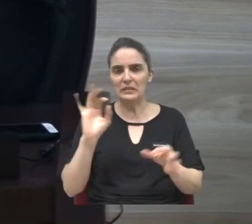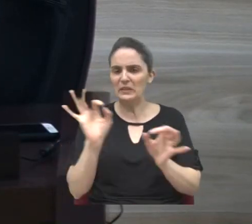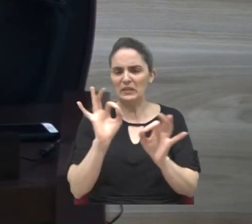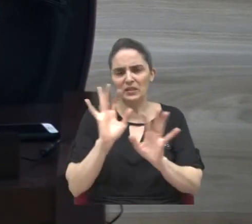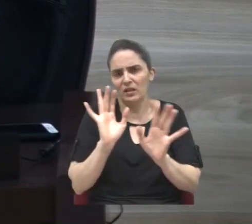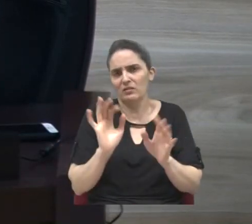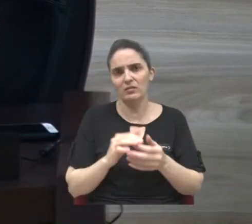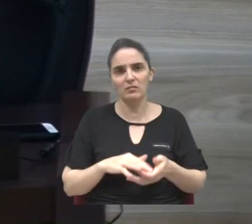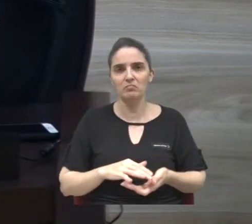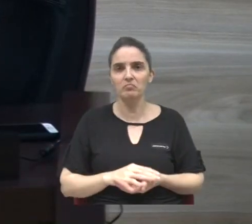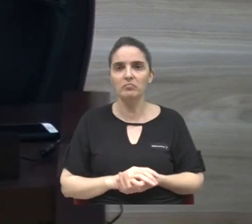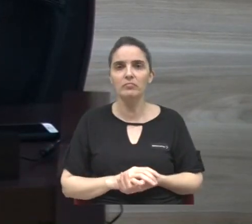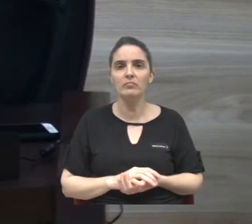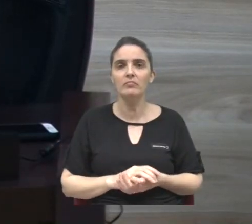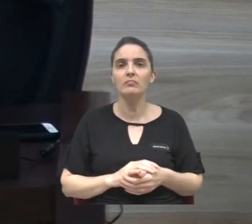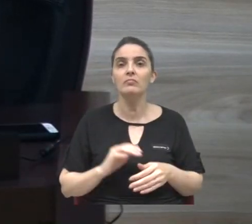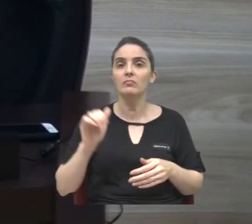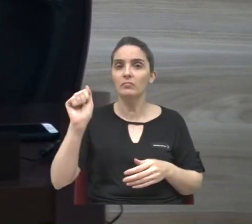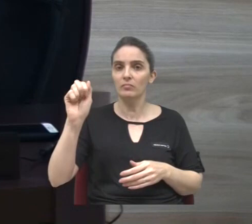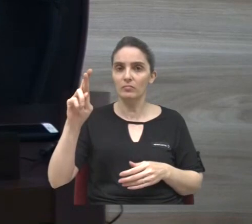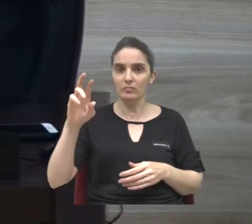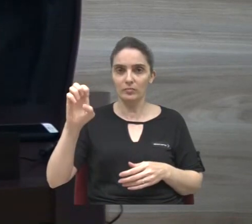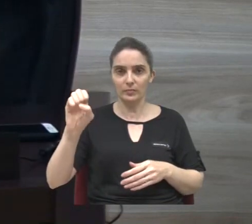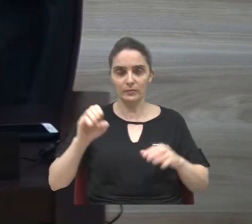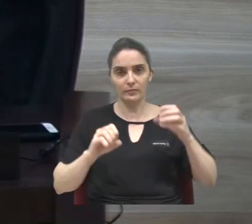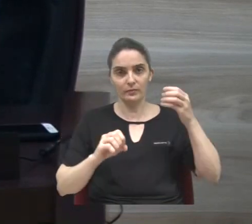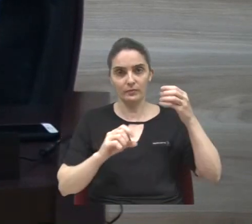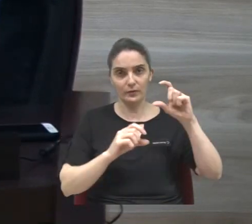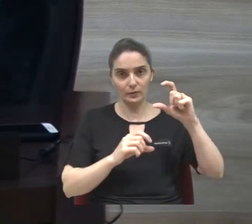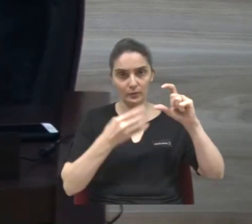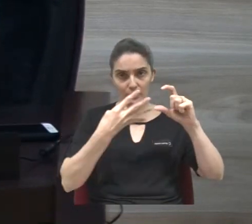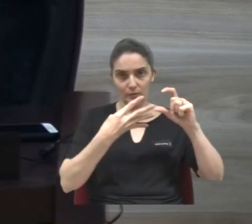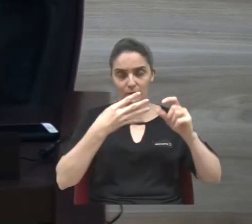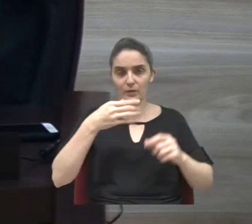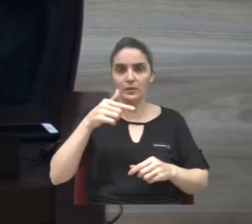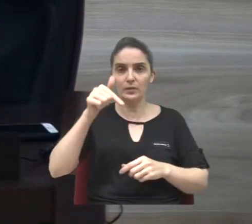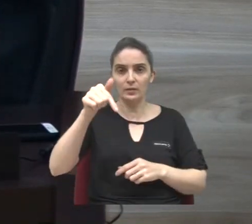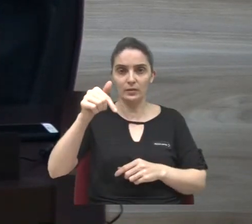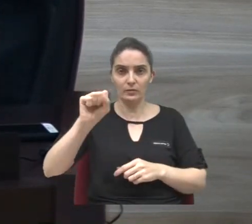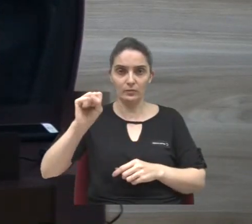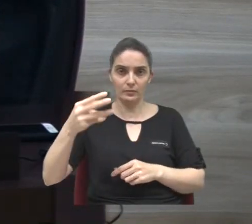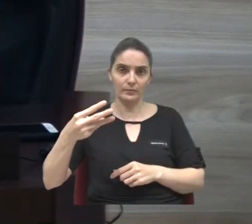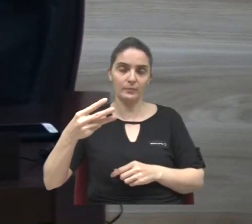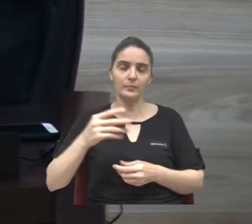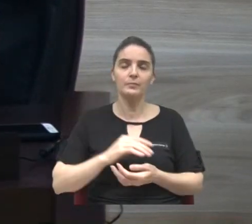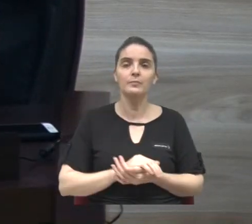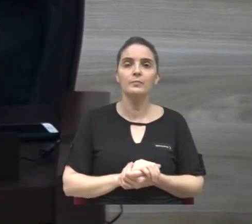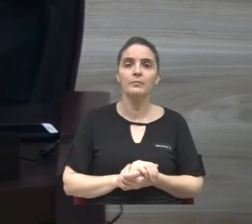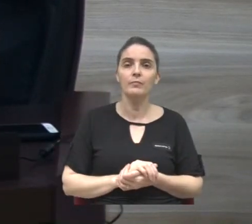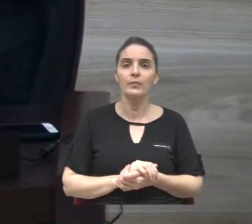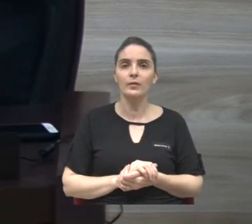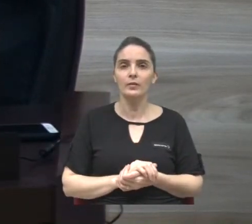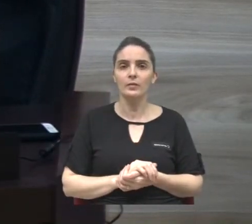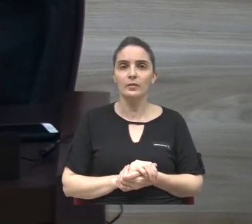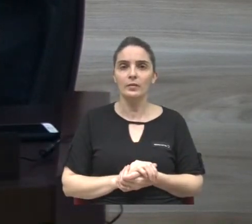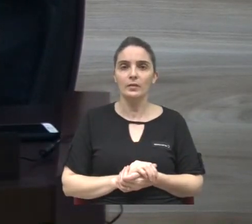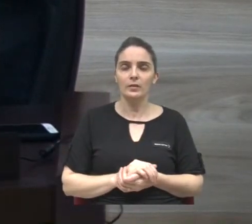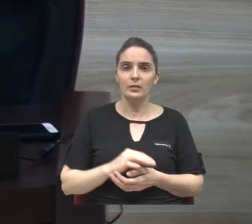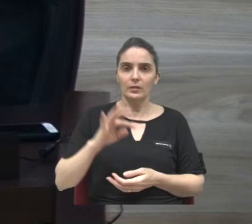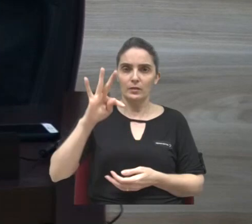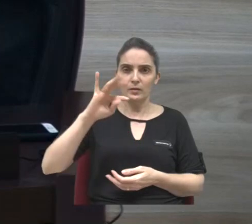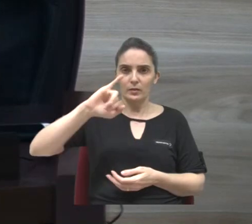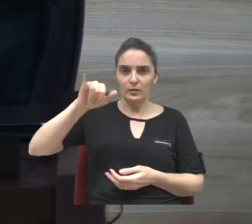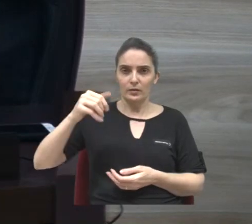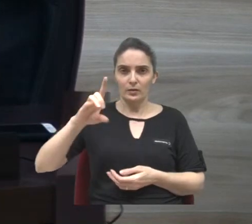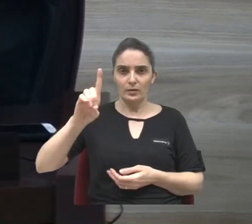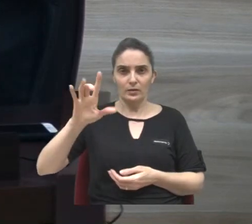Áreas PCJ, volume 4, folha 783. No TJDF, no processo